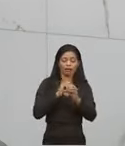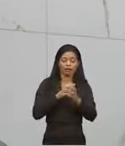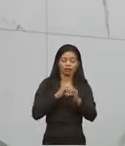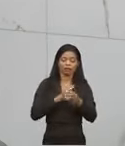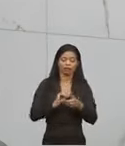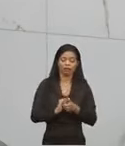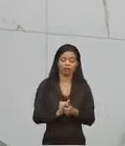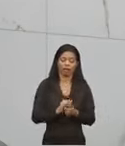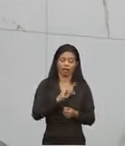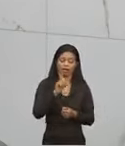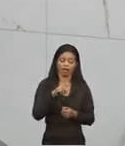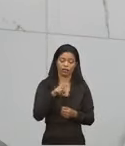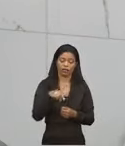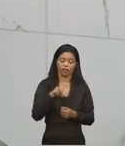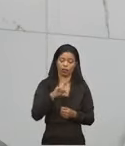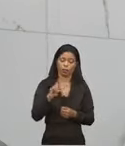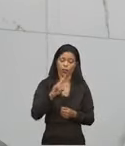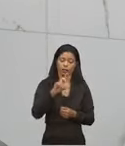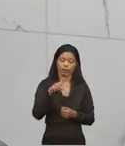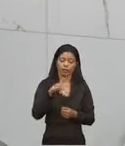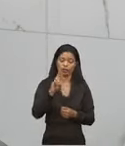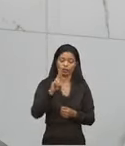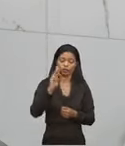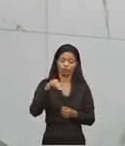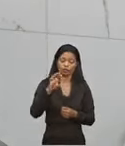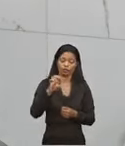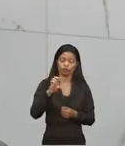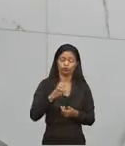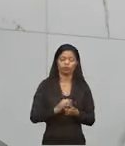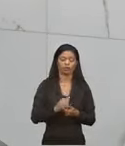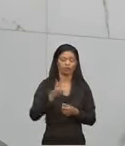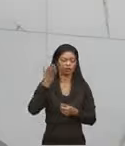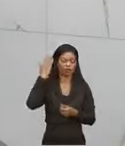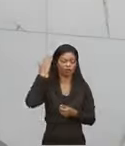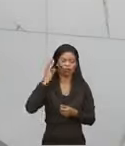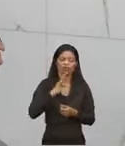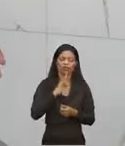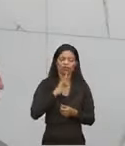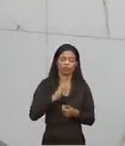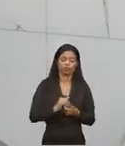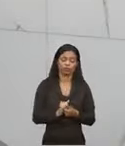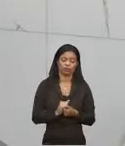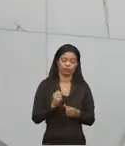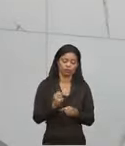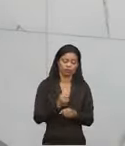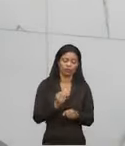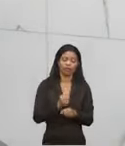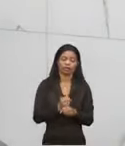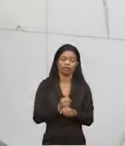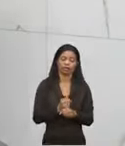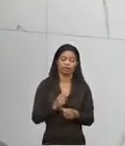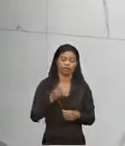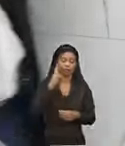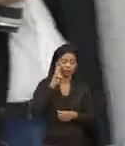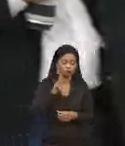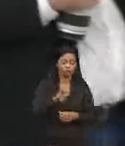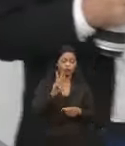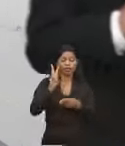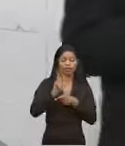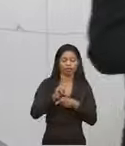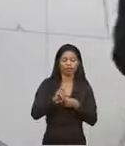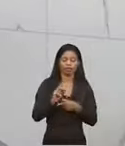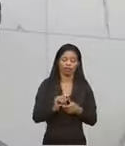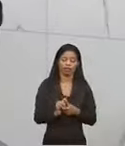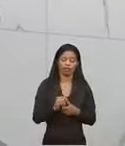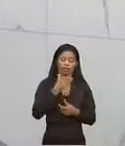esse Zume há muitos anos, e via Zume já acompanhando o Dino lá nas escolinhas, e veio das escolinhas, tomou amor com